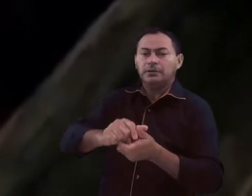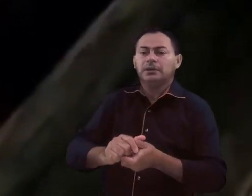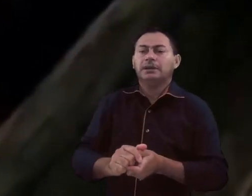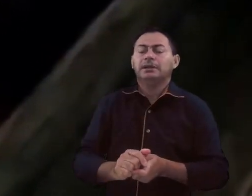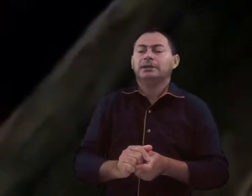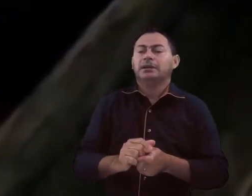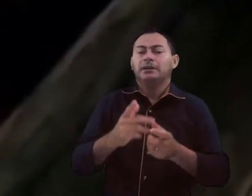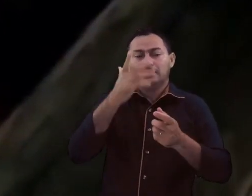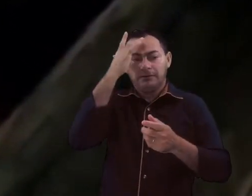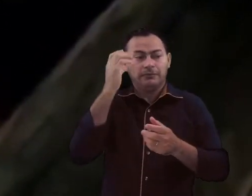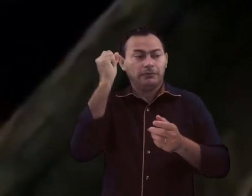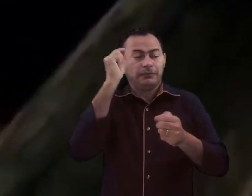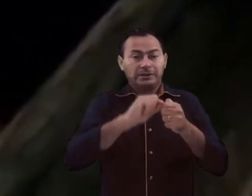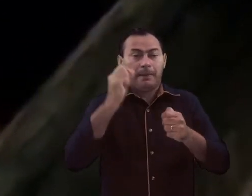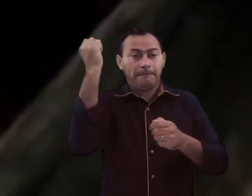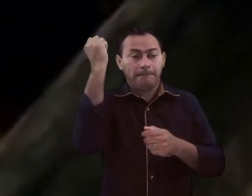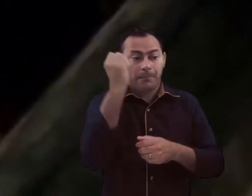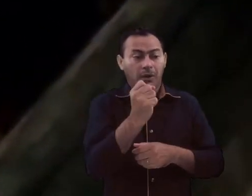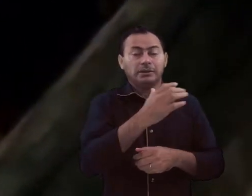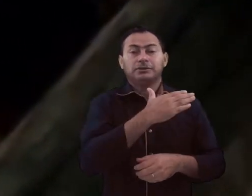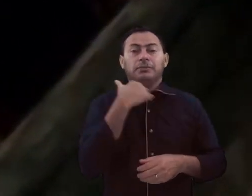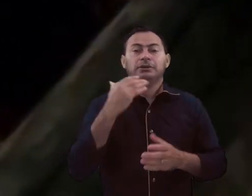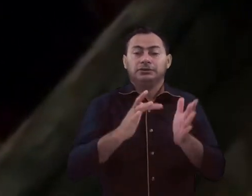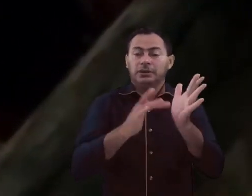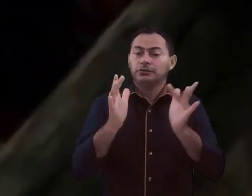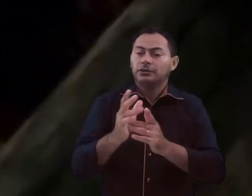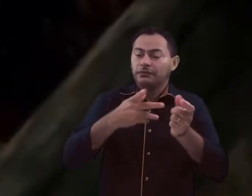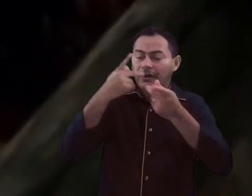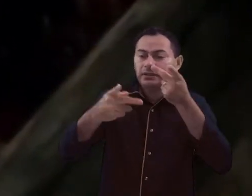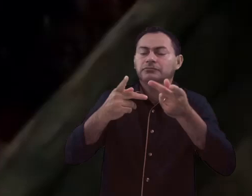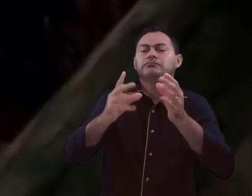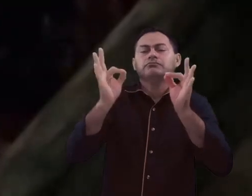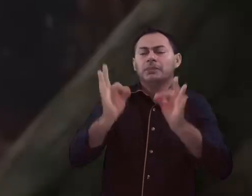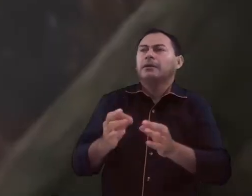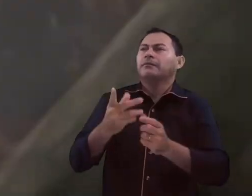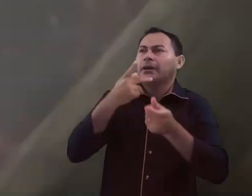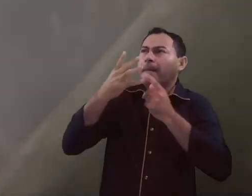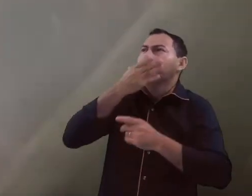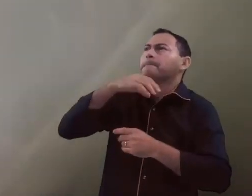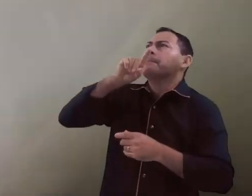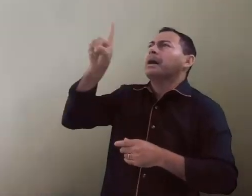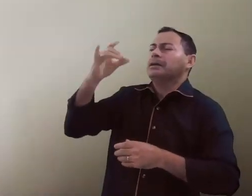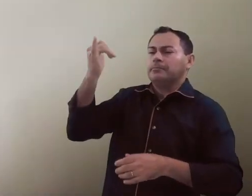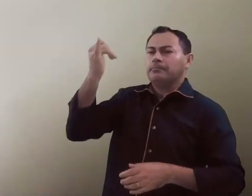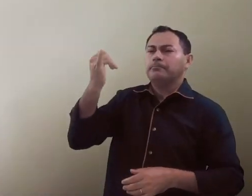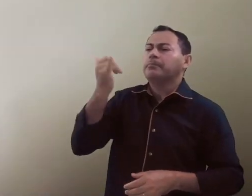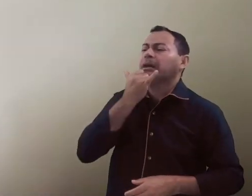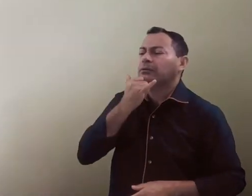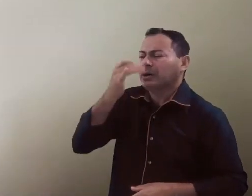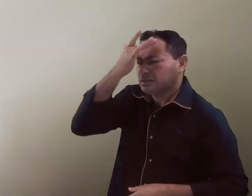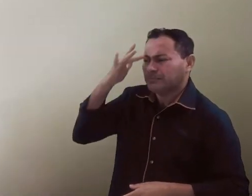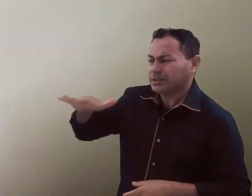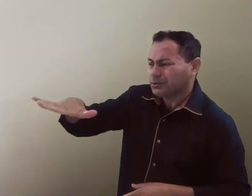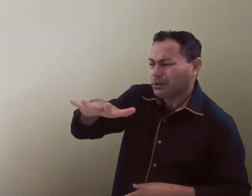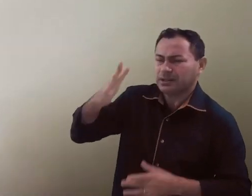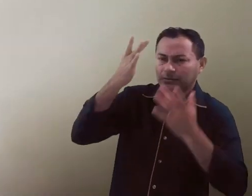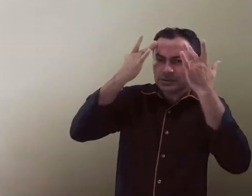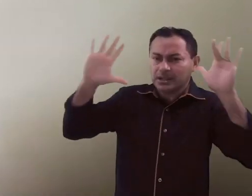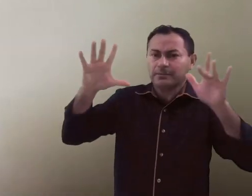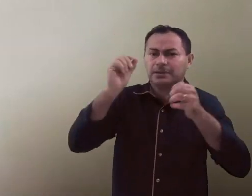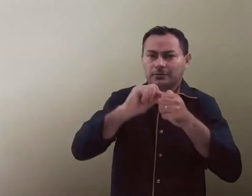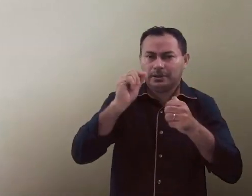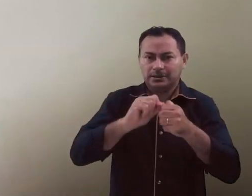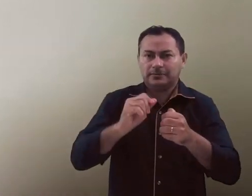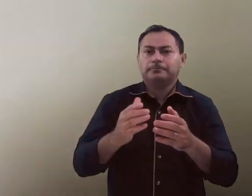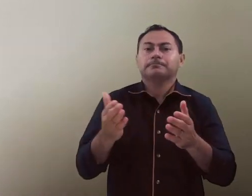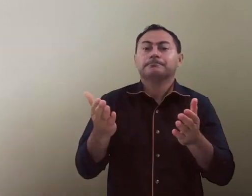que o estavam sentenciando à morte, ele foi capaz de dizer com sinceridade: Pai, perdoa-lhes, pois não sabem